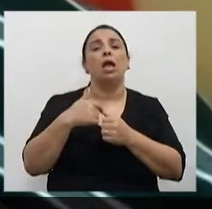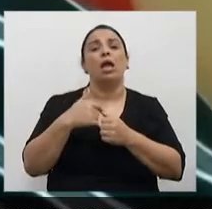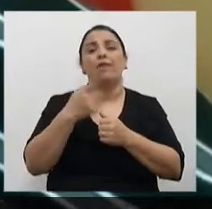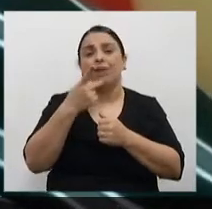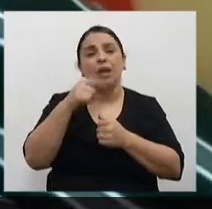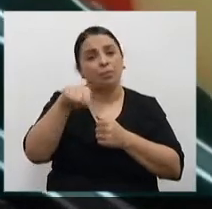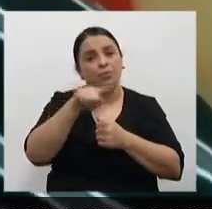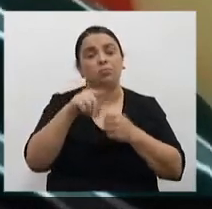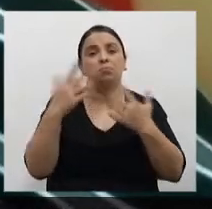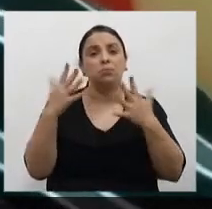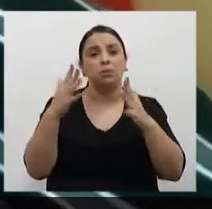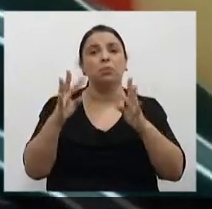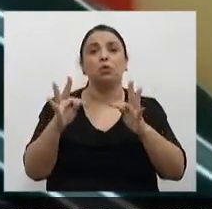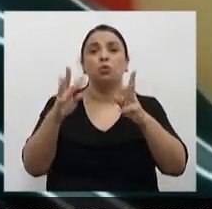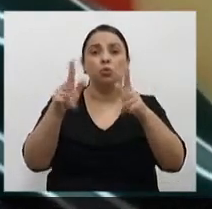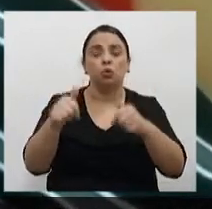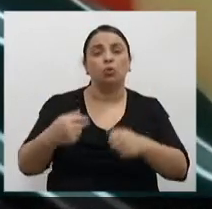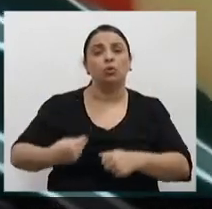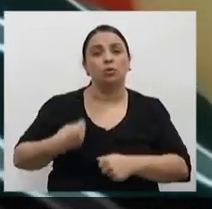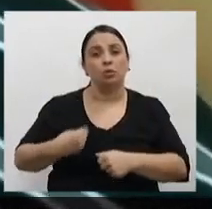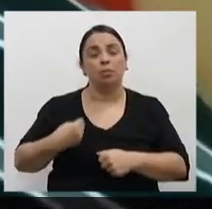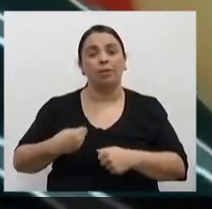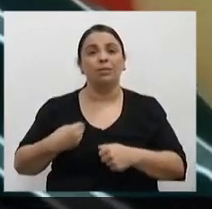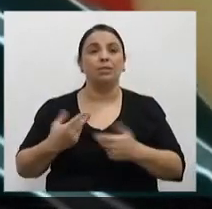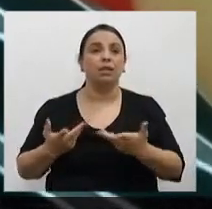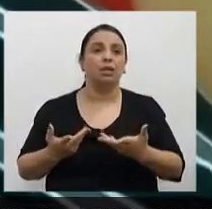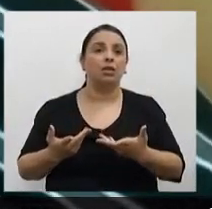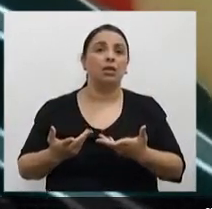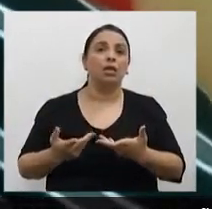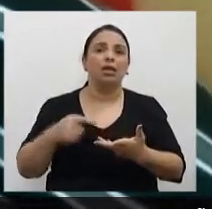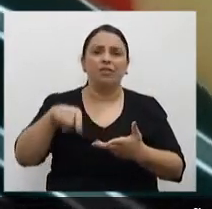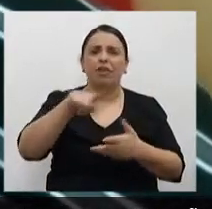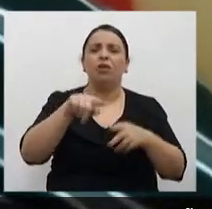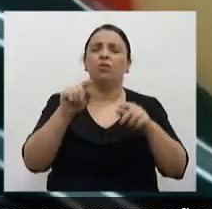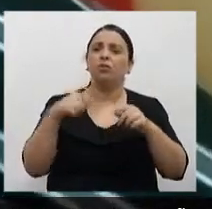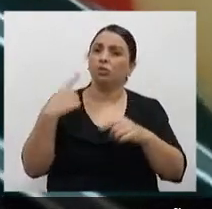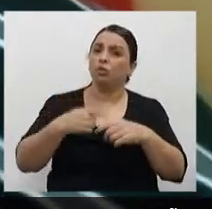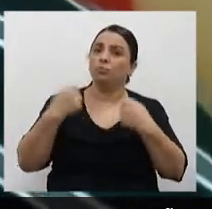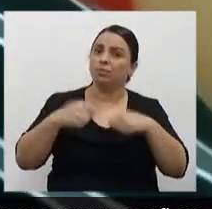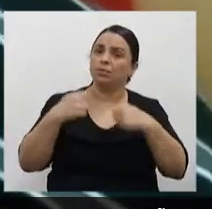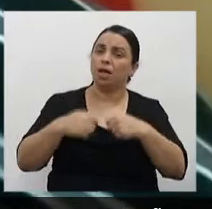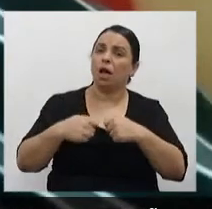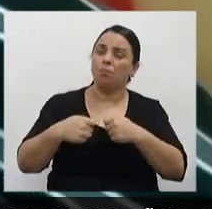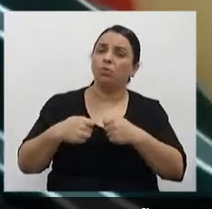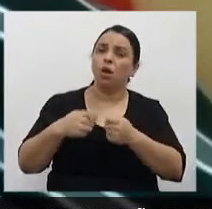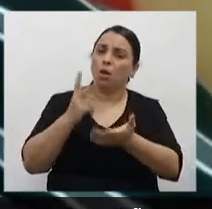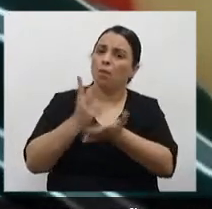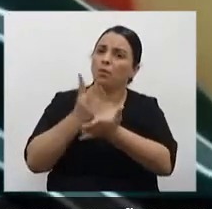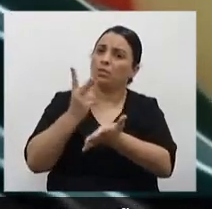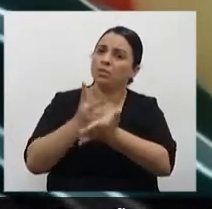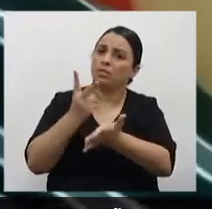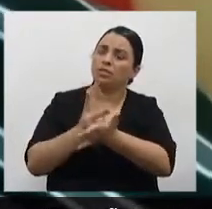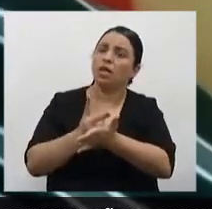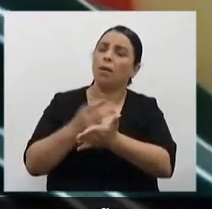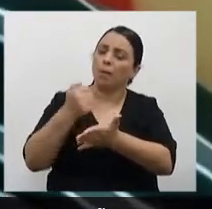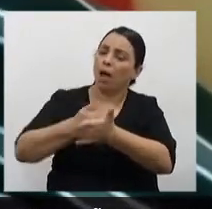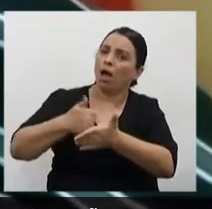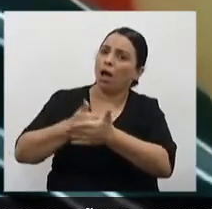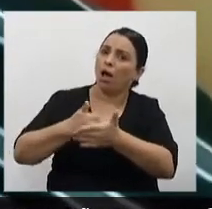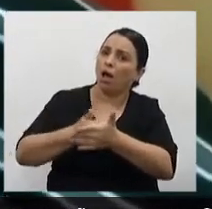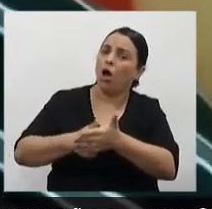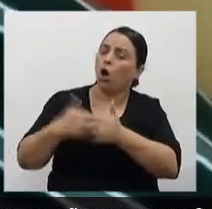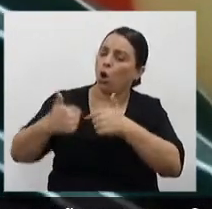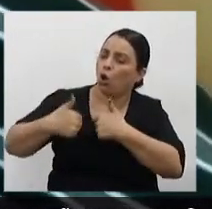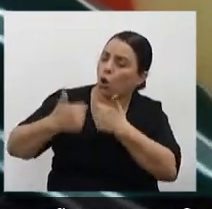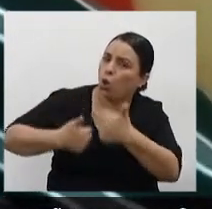todos e fazer questão de estar sempre na luta. E olha que eu já vacinei, já tomei a segunda dose,